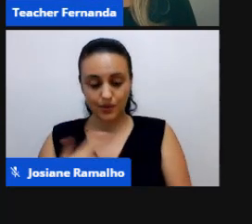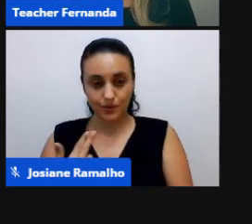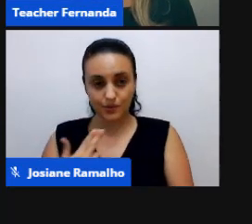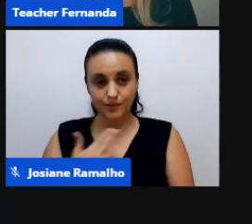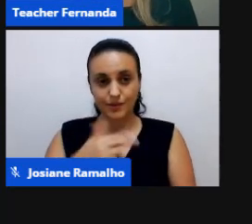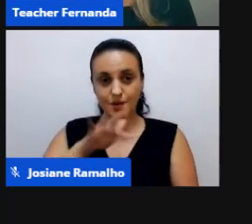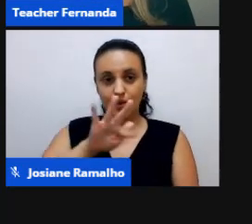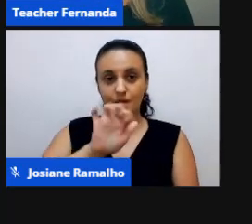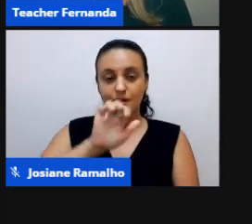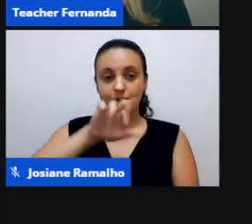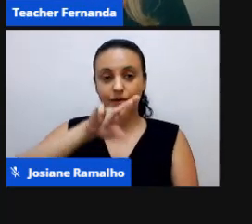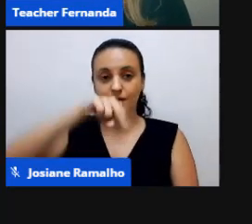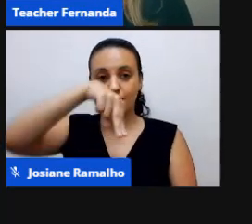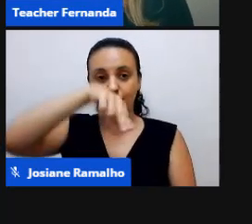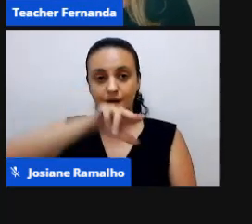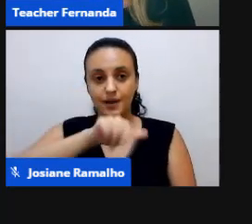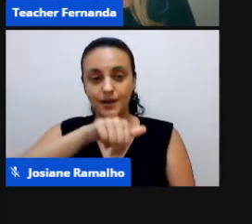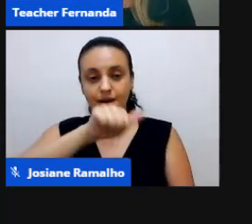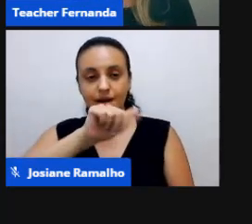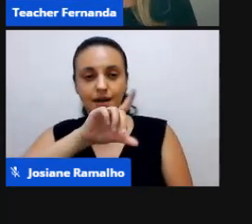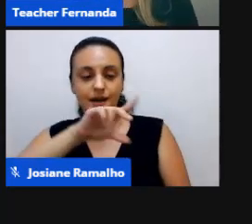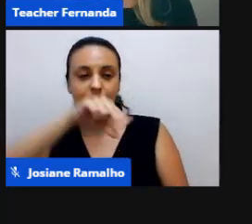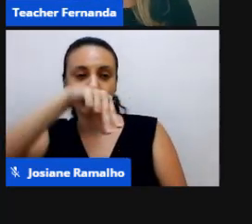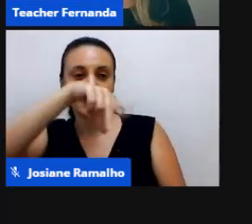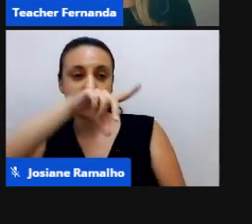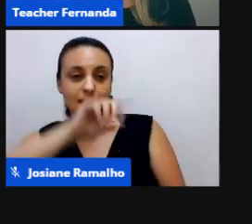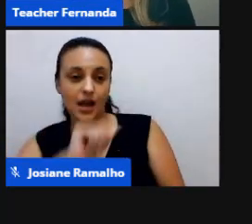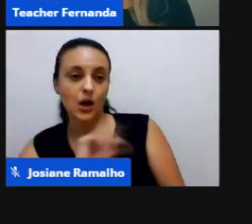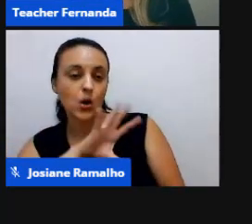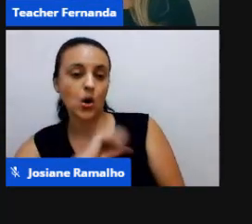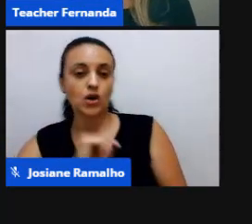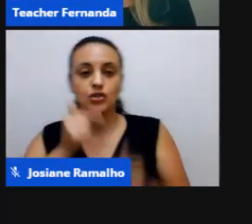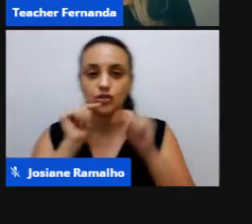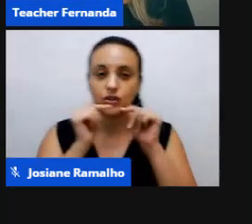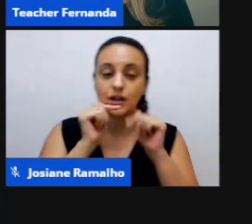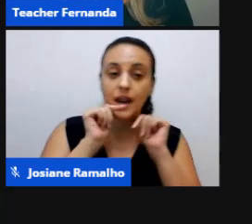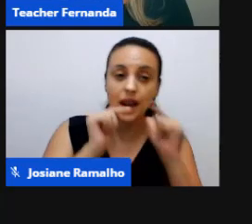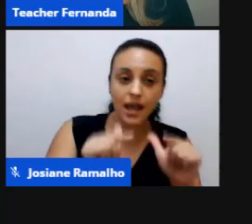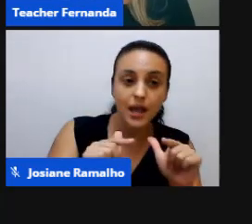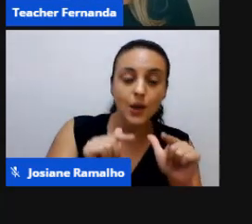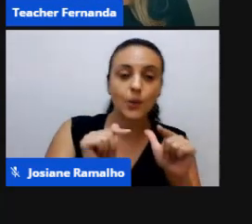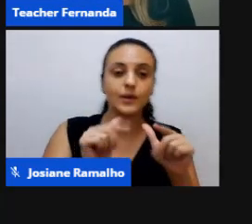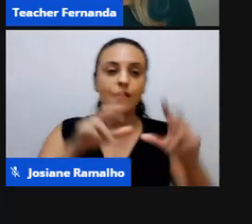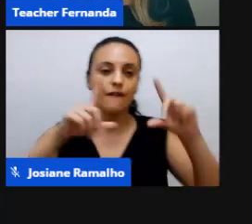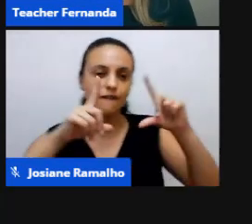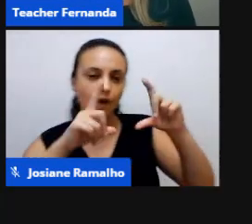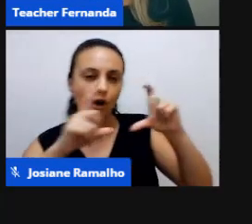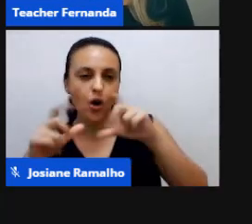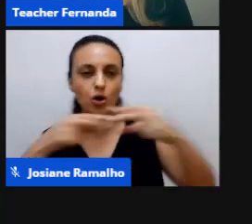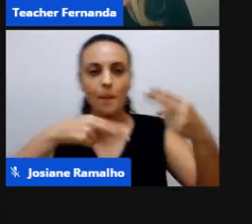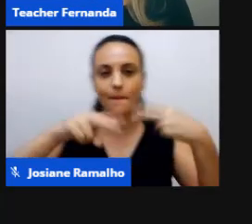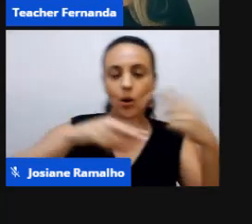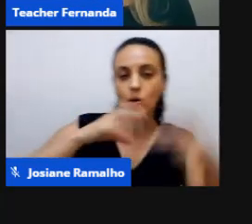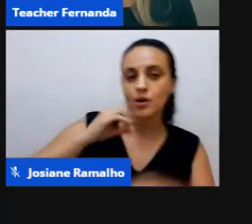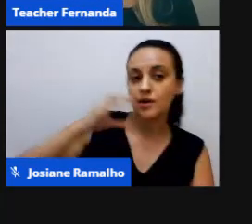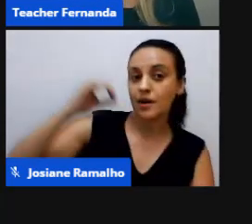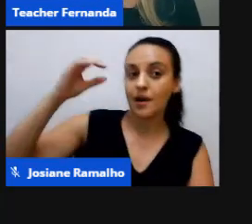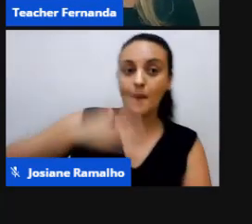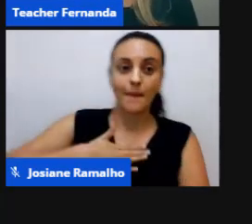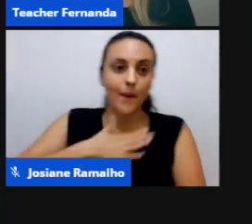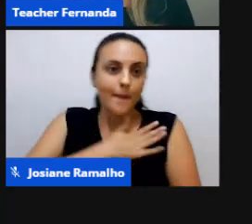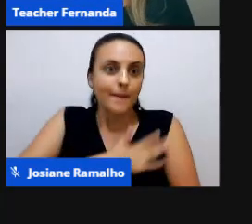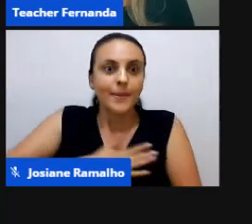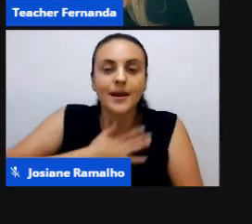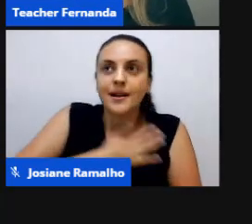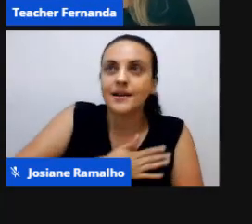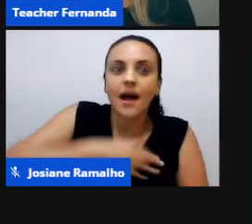por línguas, por fotografia, música e viagem. E o meu prazer é compartilhar o que eu aprendo